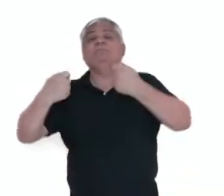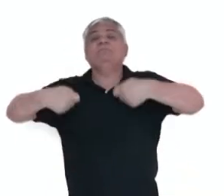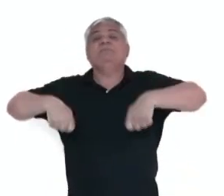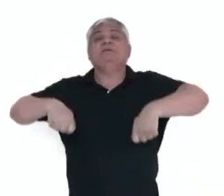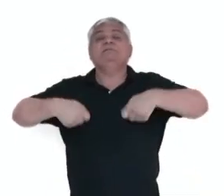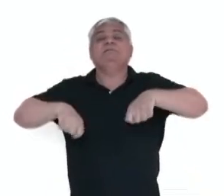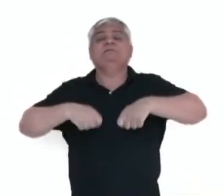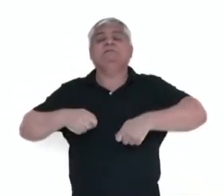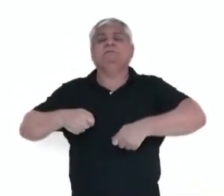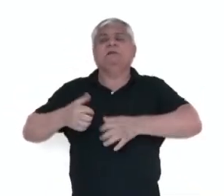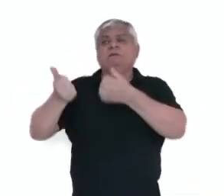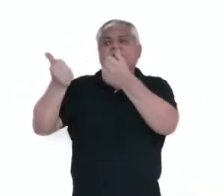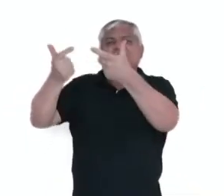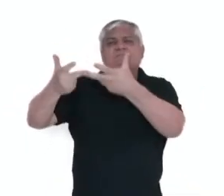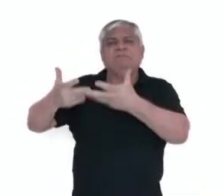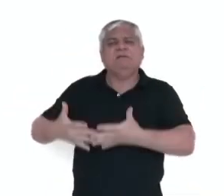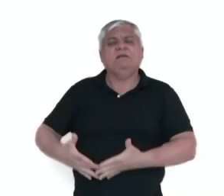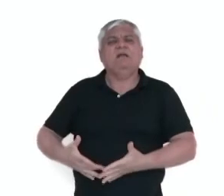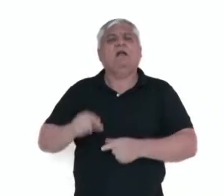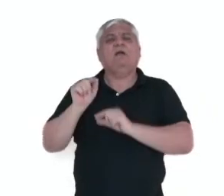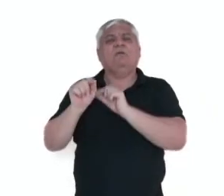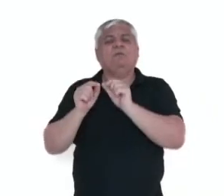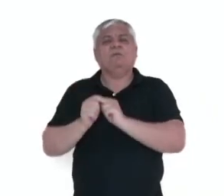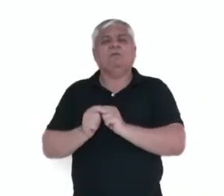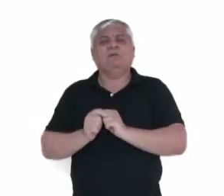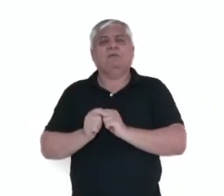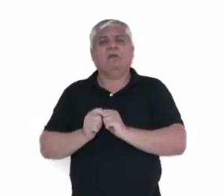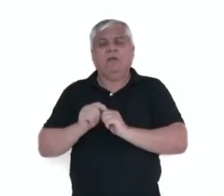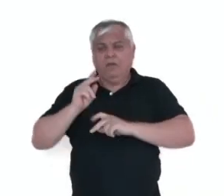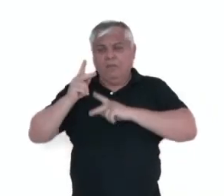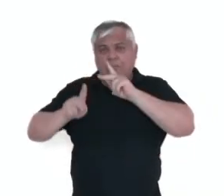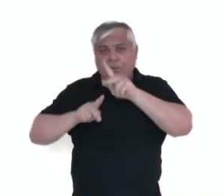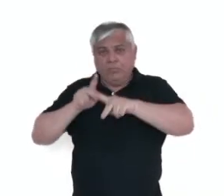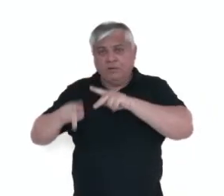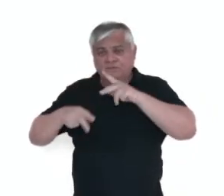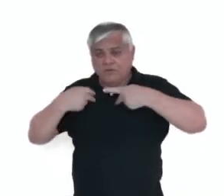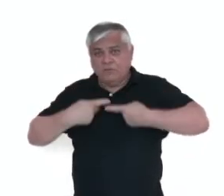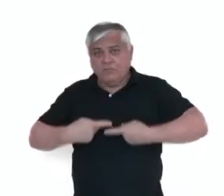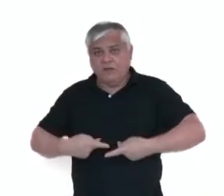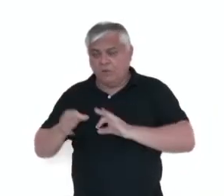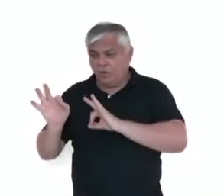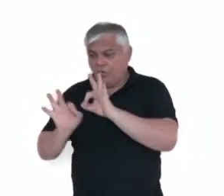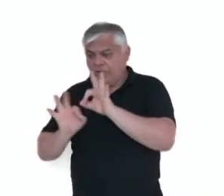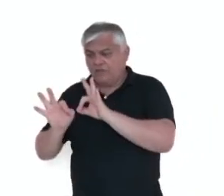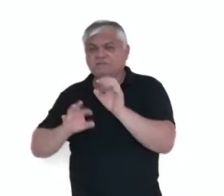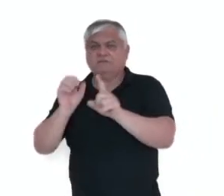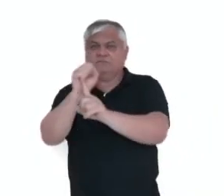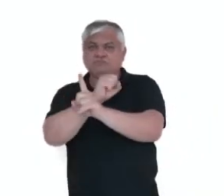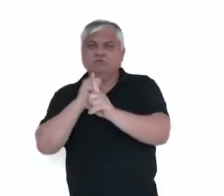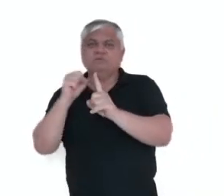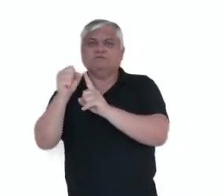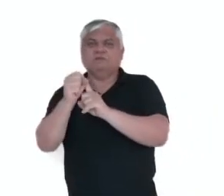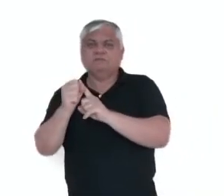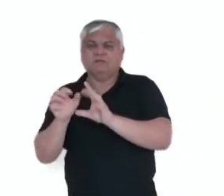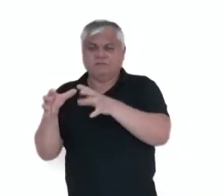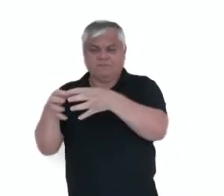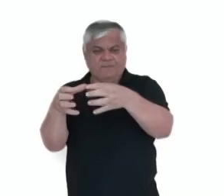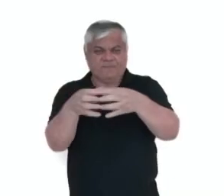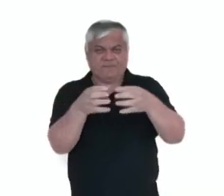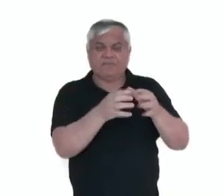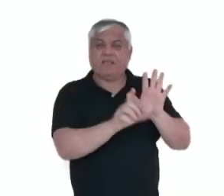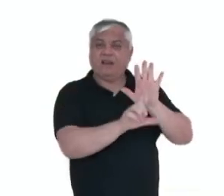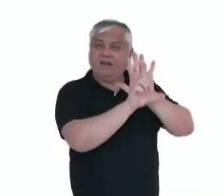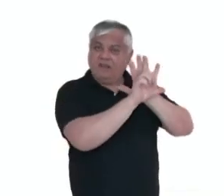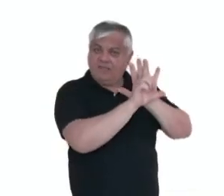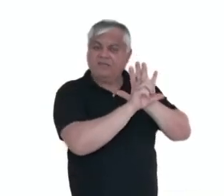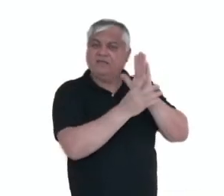de explicar o fato que levou os seres humanos a se organizarem em torno de sociedades regidas por leis